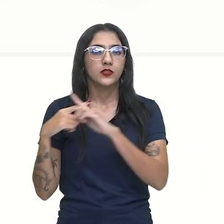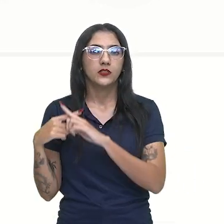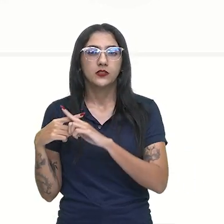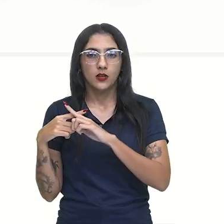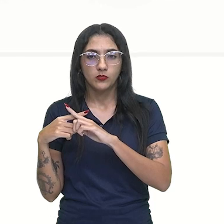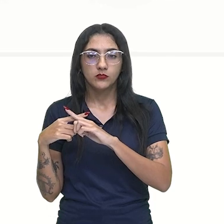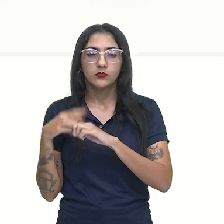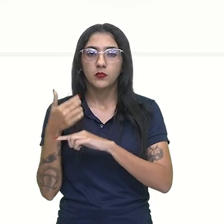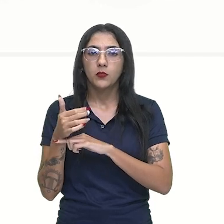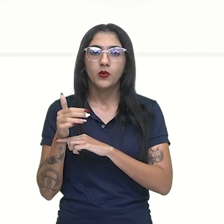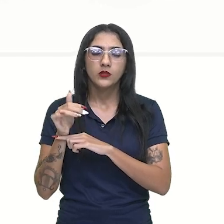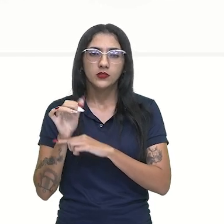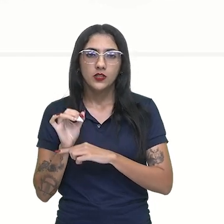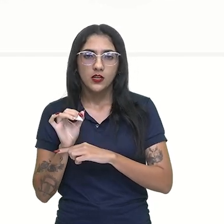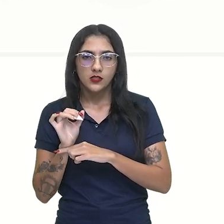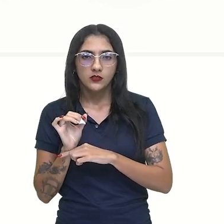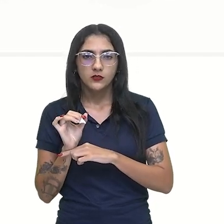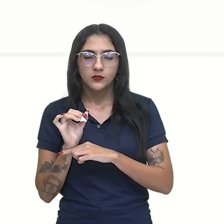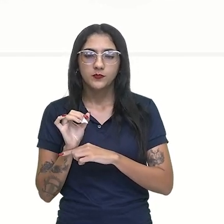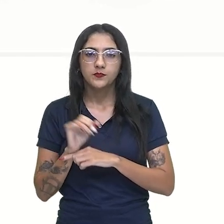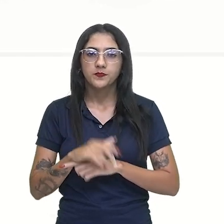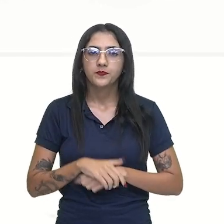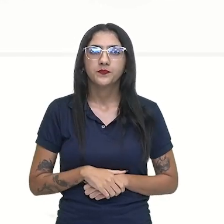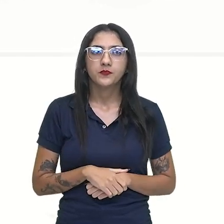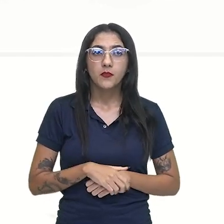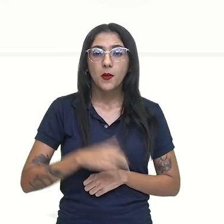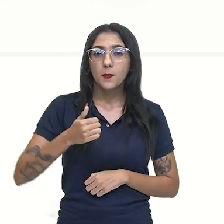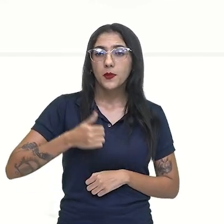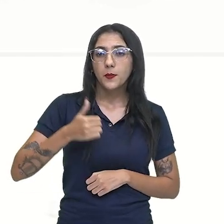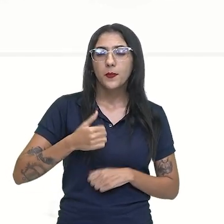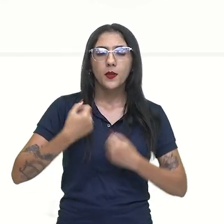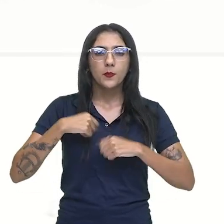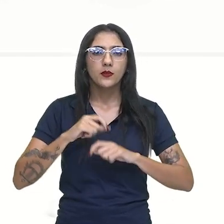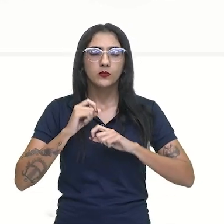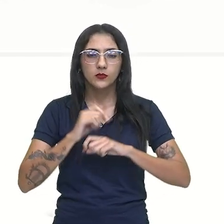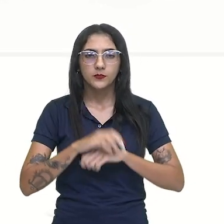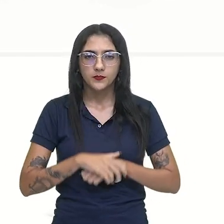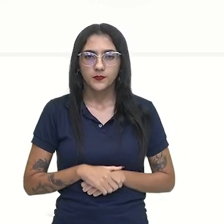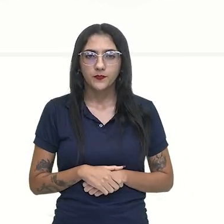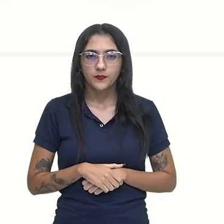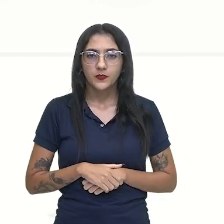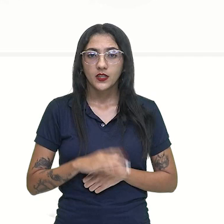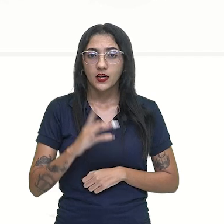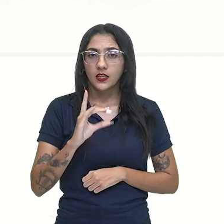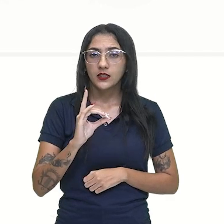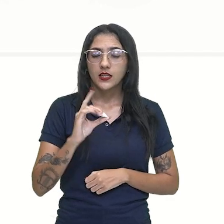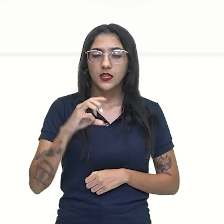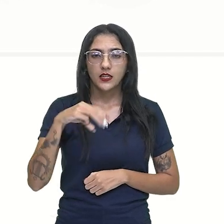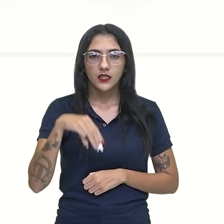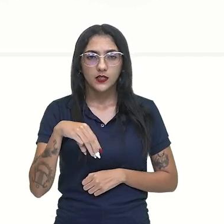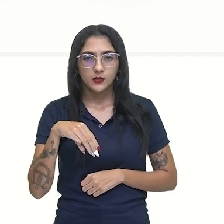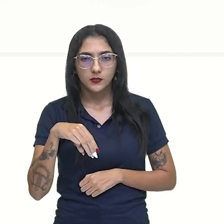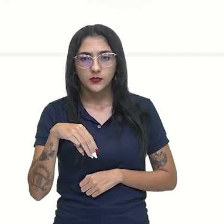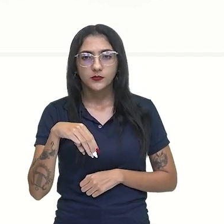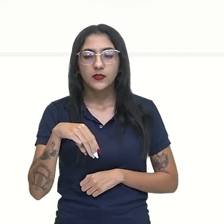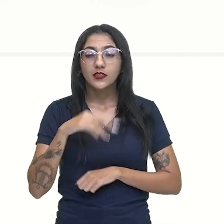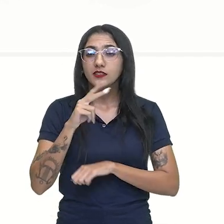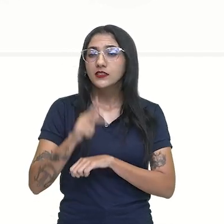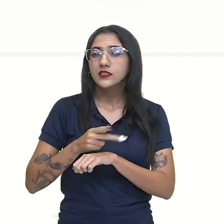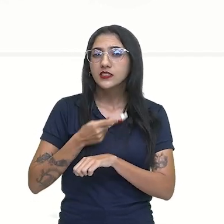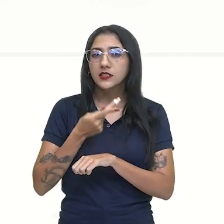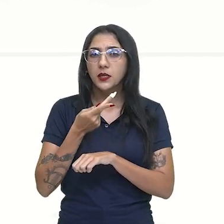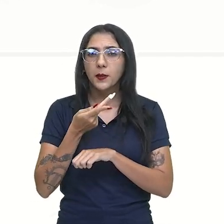por 10, tá? Primeiro eu faço decímetro, né? E aí